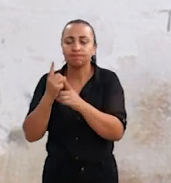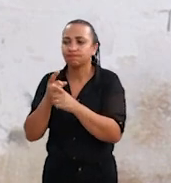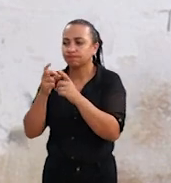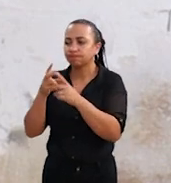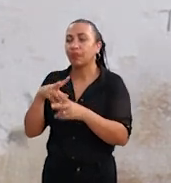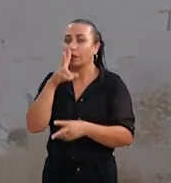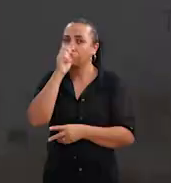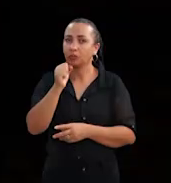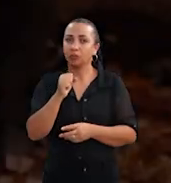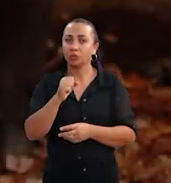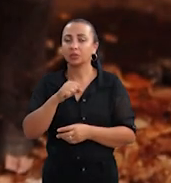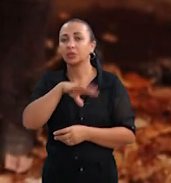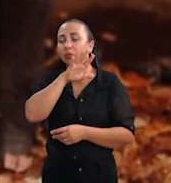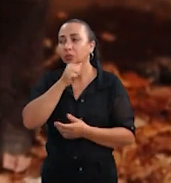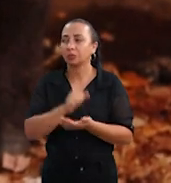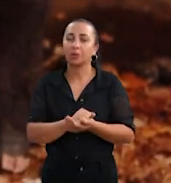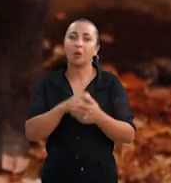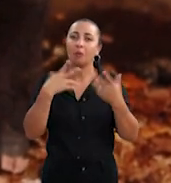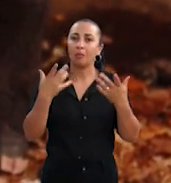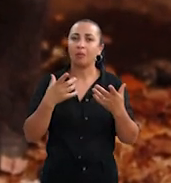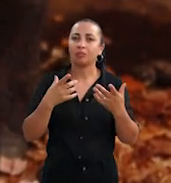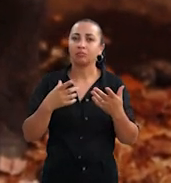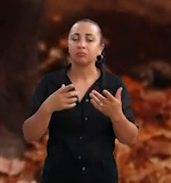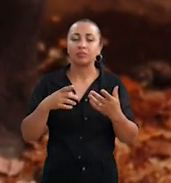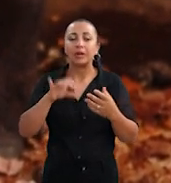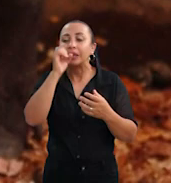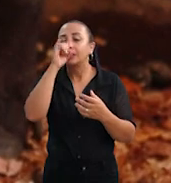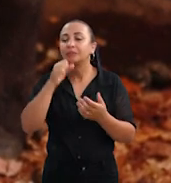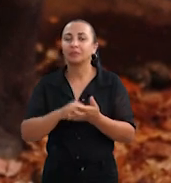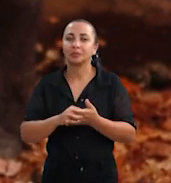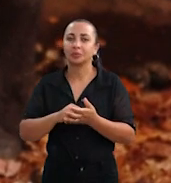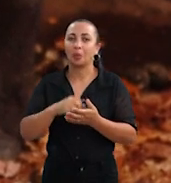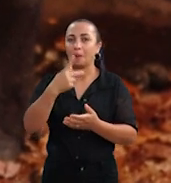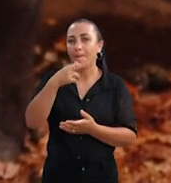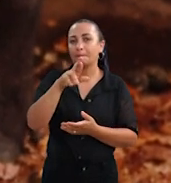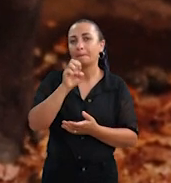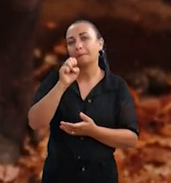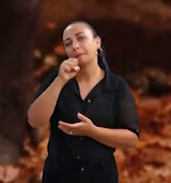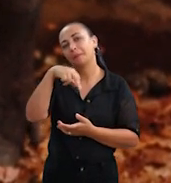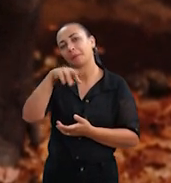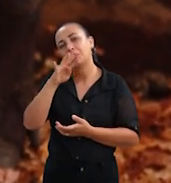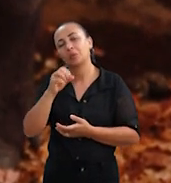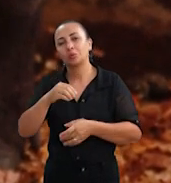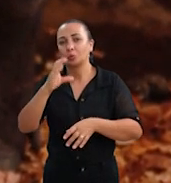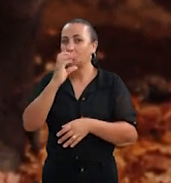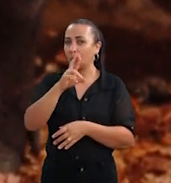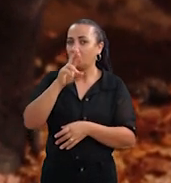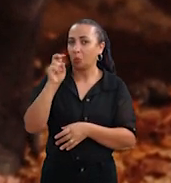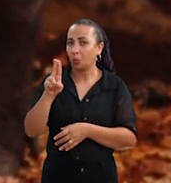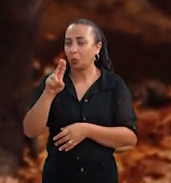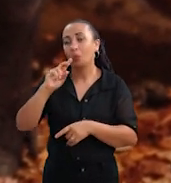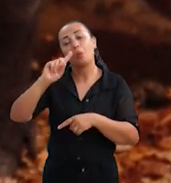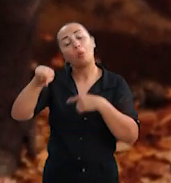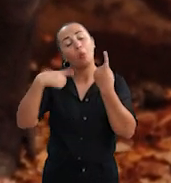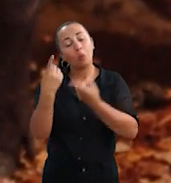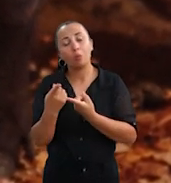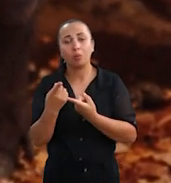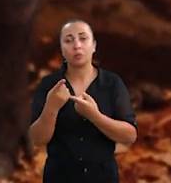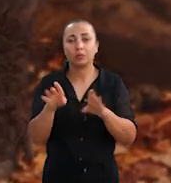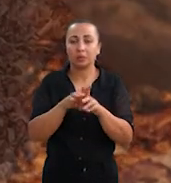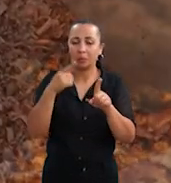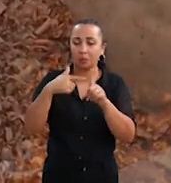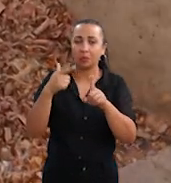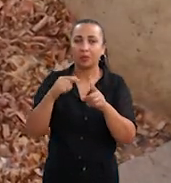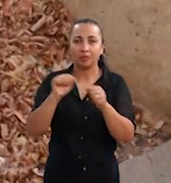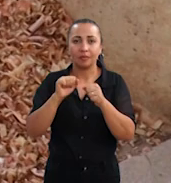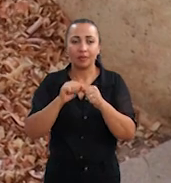raça, independente de qual raça seja. Seja com o presunto cru, igual a gente está trabalhando, ou outros produtos, nesse sentido a gente faz